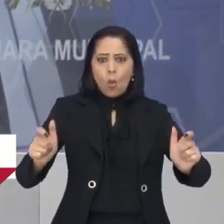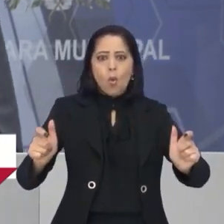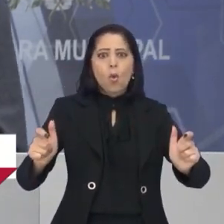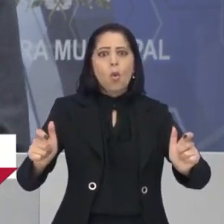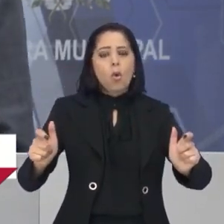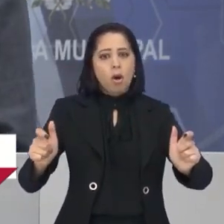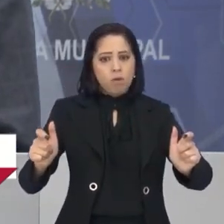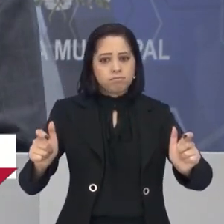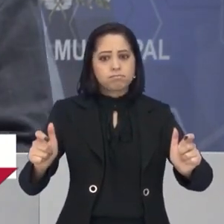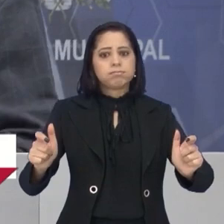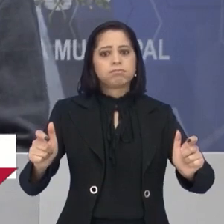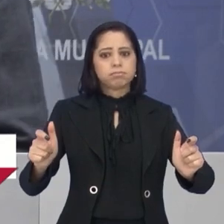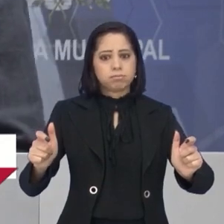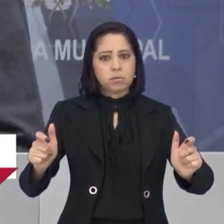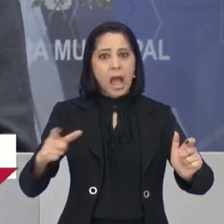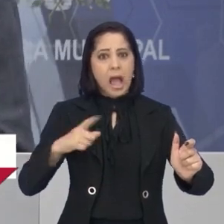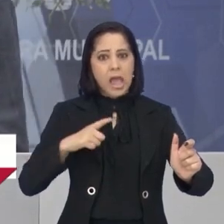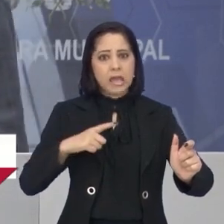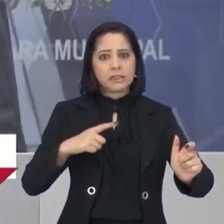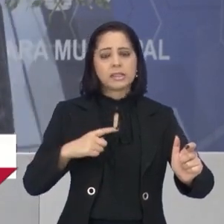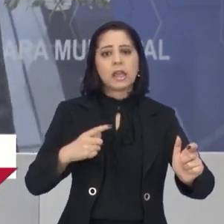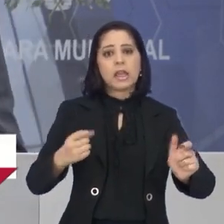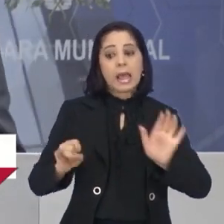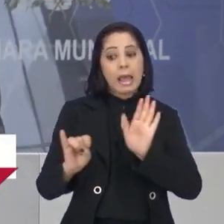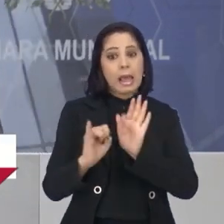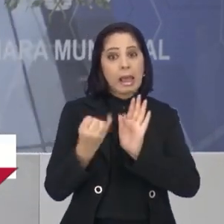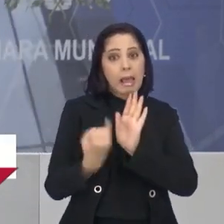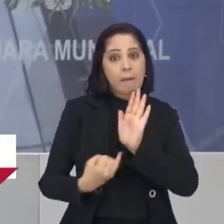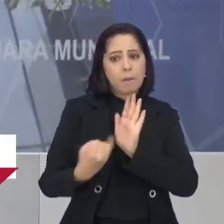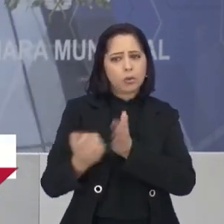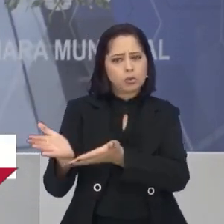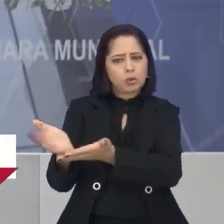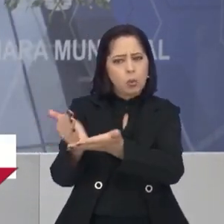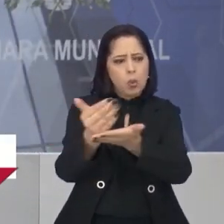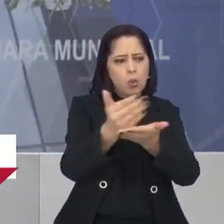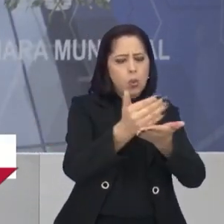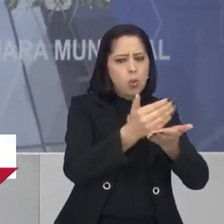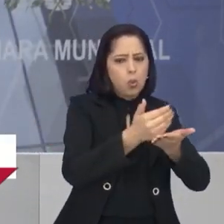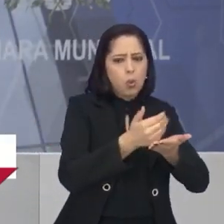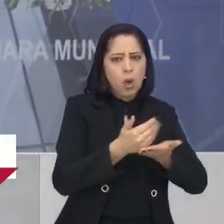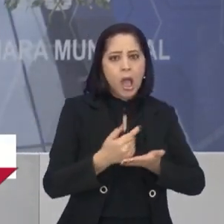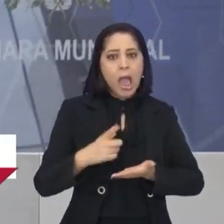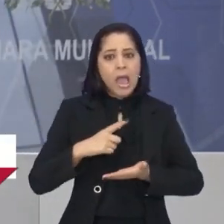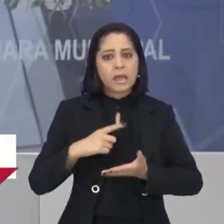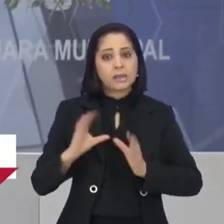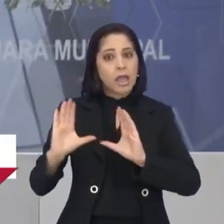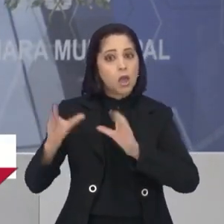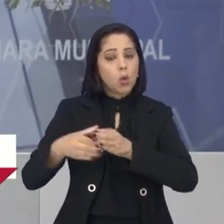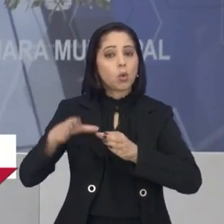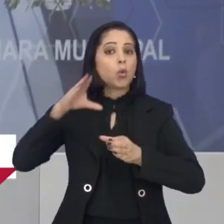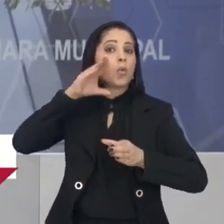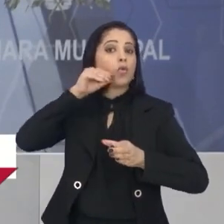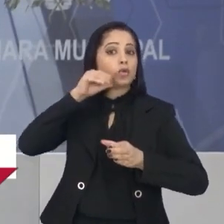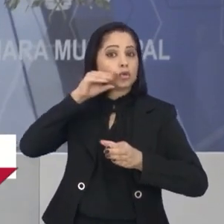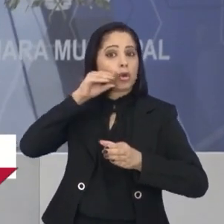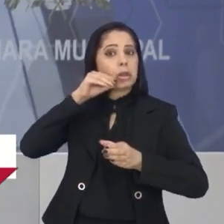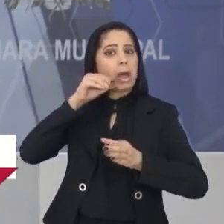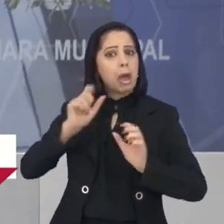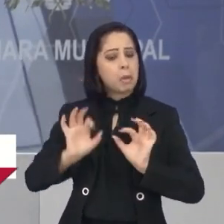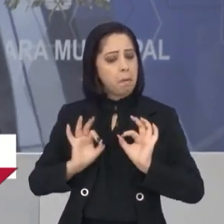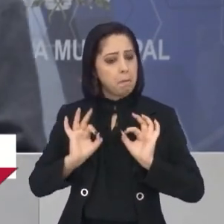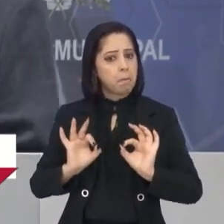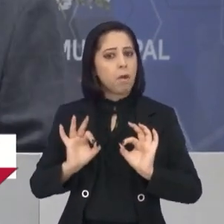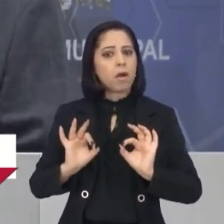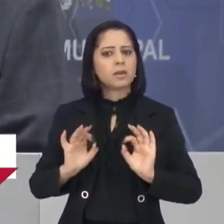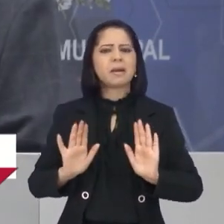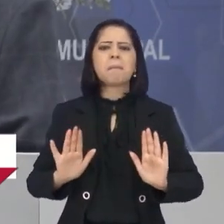com uma arrecadação expressiva um corpo de servidores preparado Vamos regulamentar mas